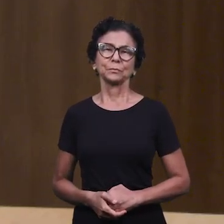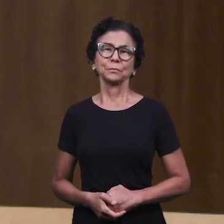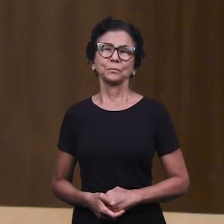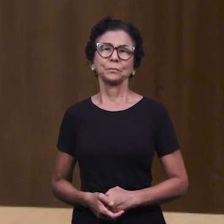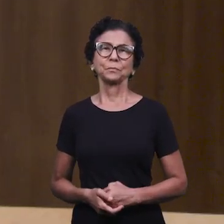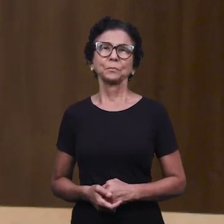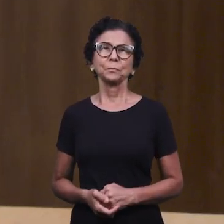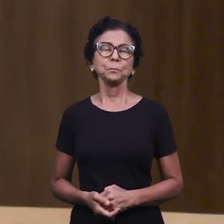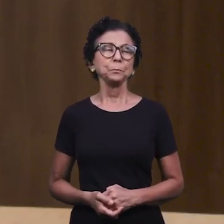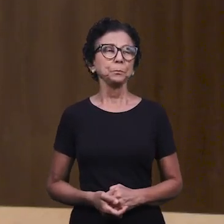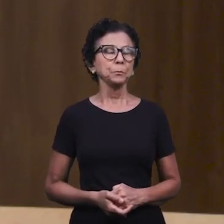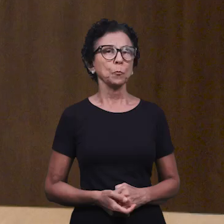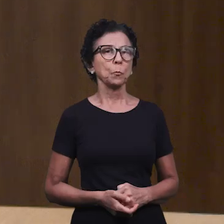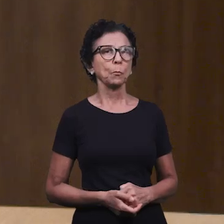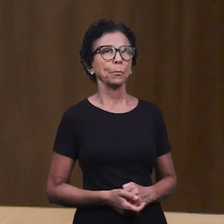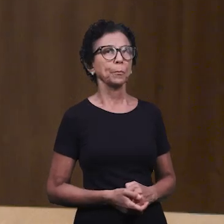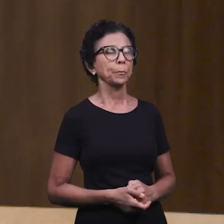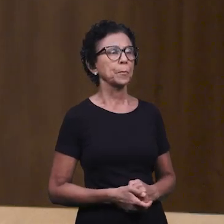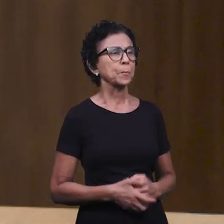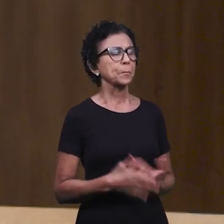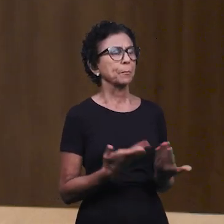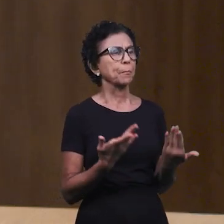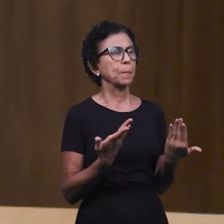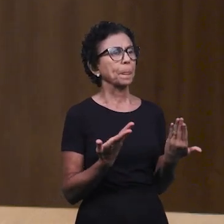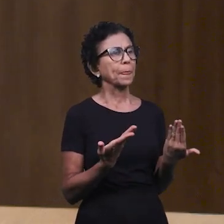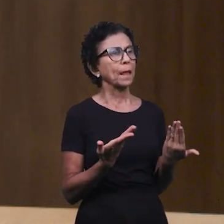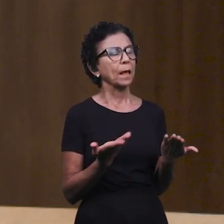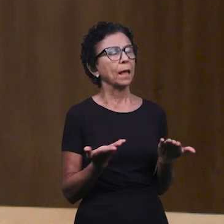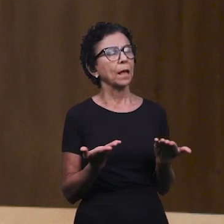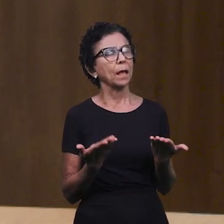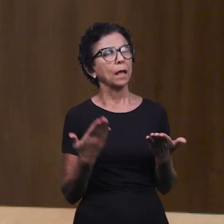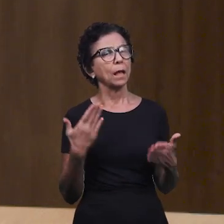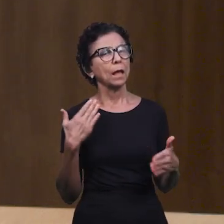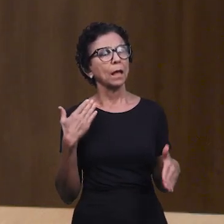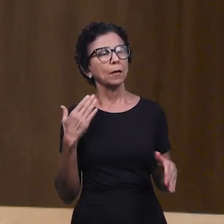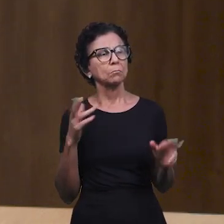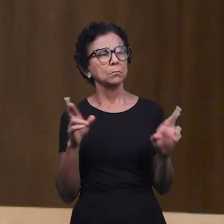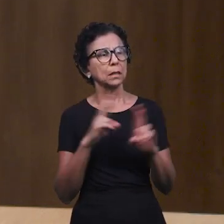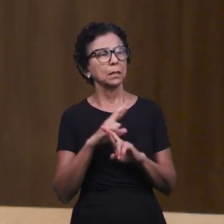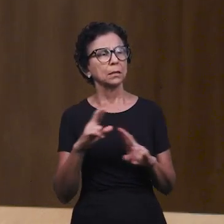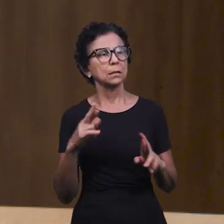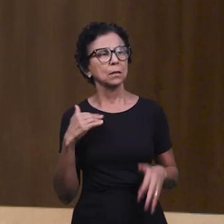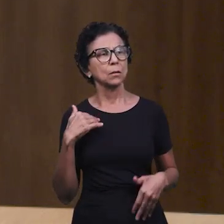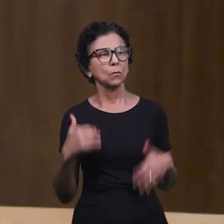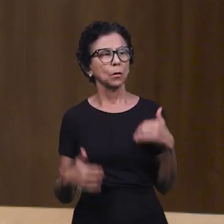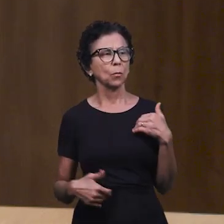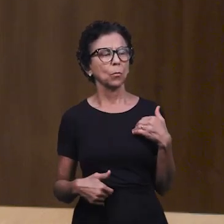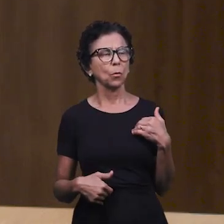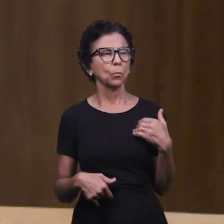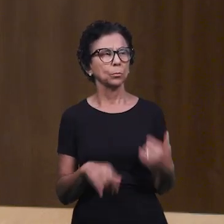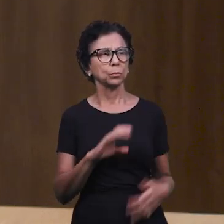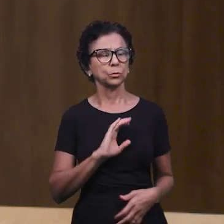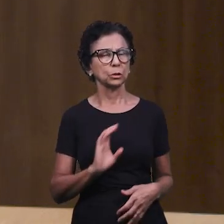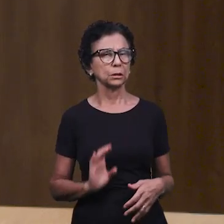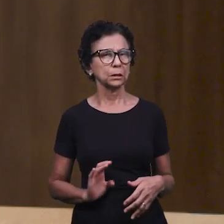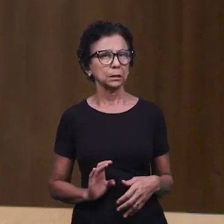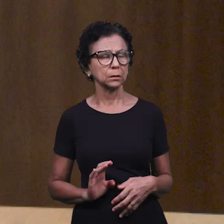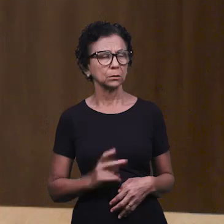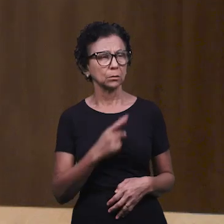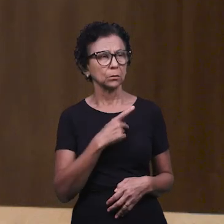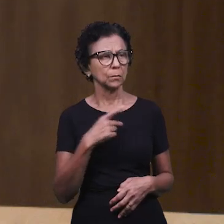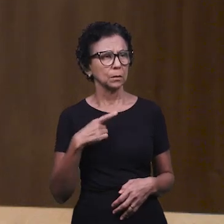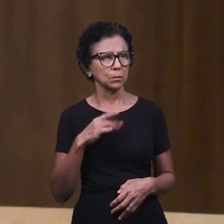sobre corpo, pastor Gilson, mas eu queria ampliar essa abordagem, não